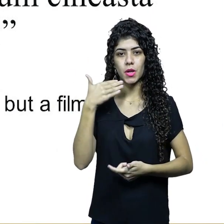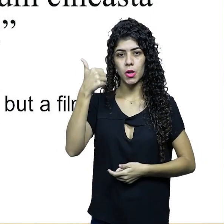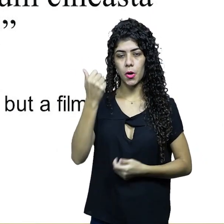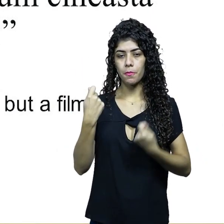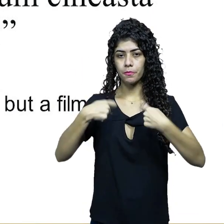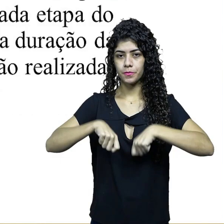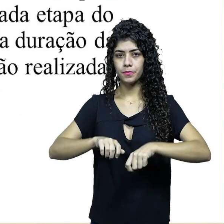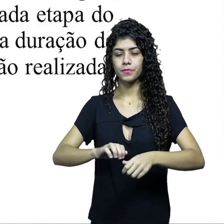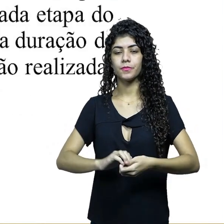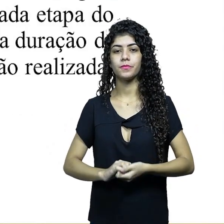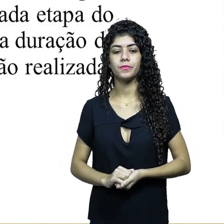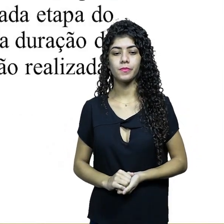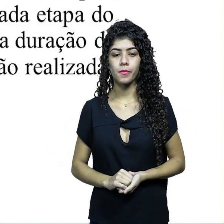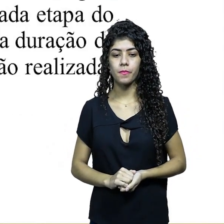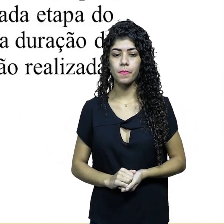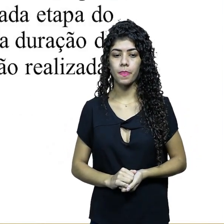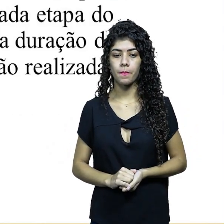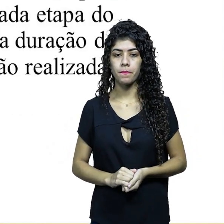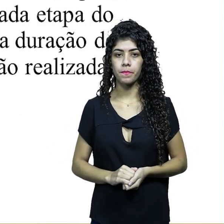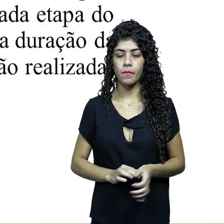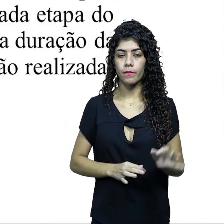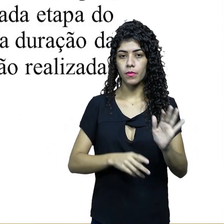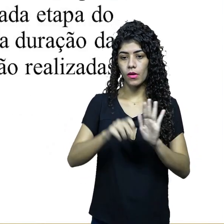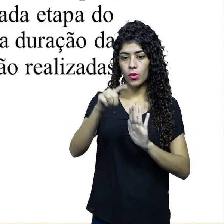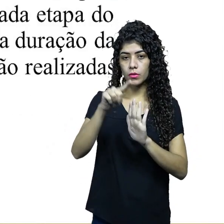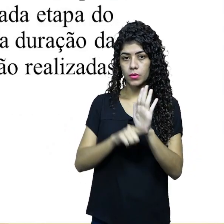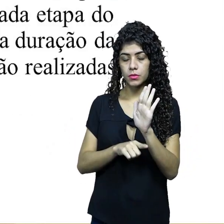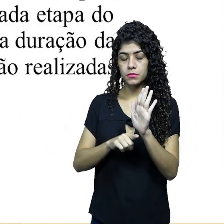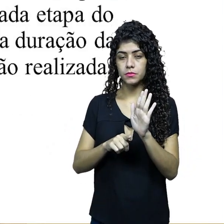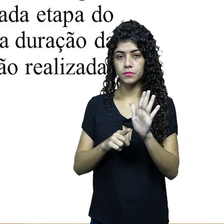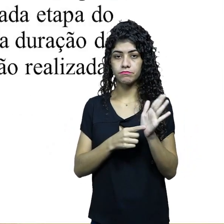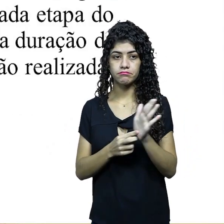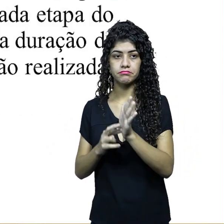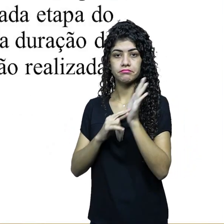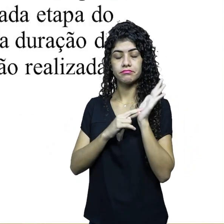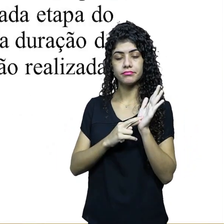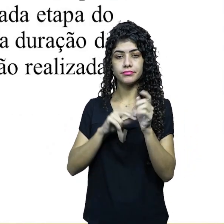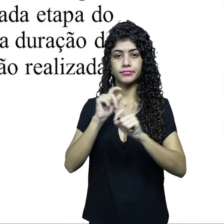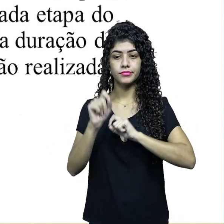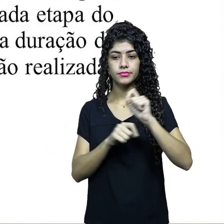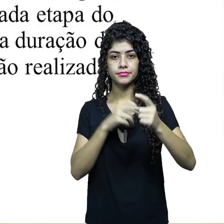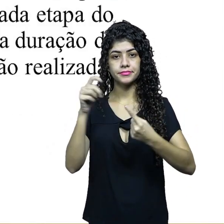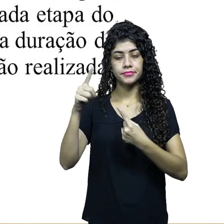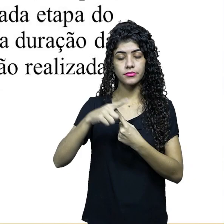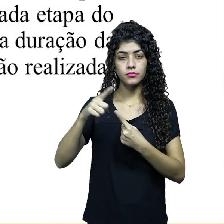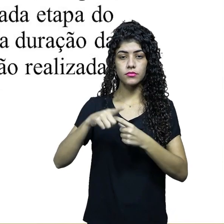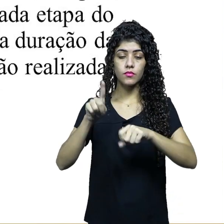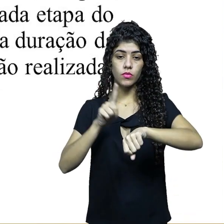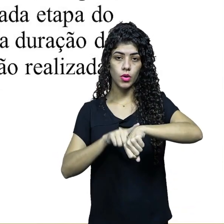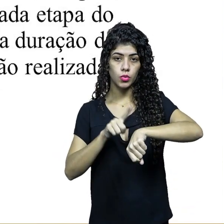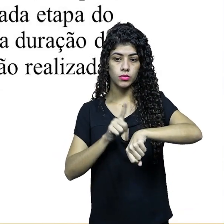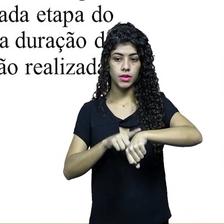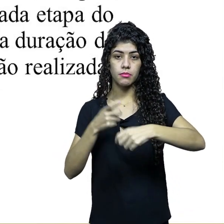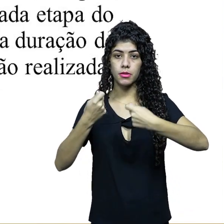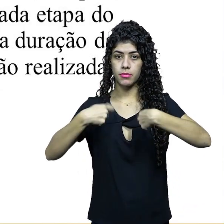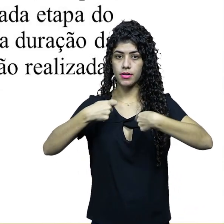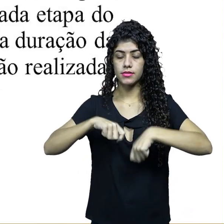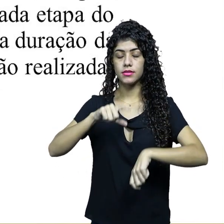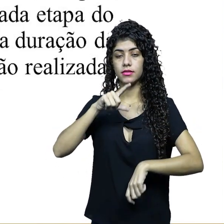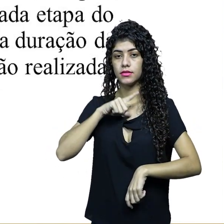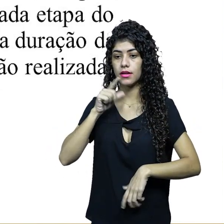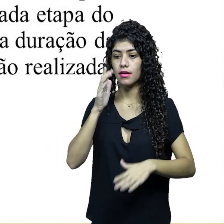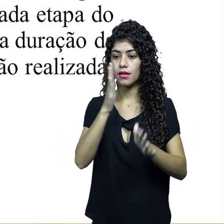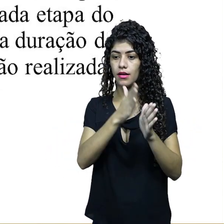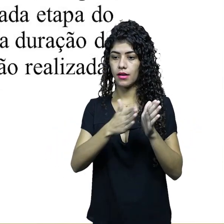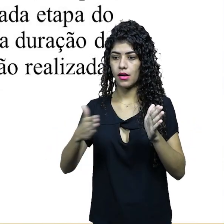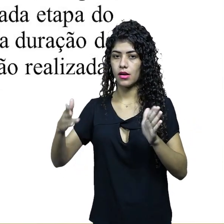possível. Cronograma físico. É uma representação gráfica do tempo que será necessário para o cumprimento de